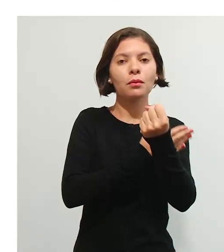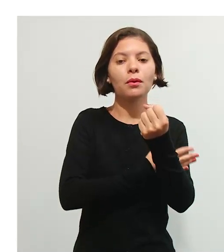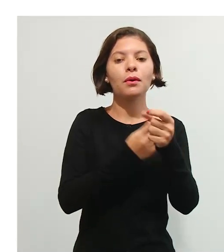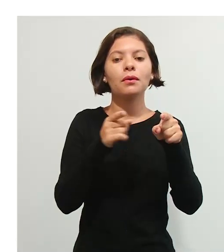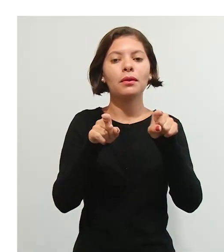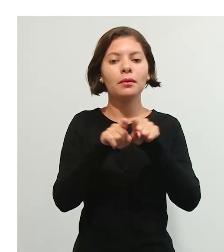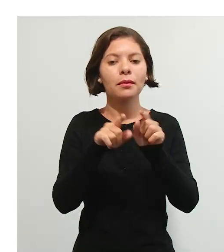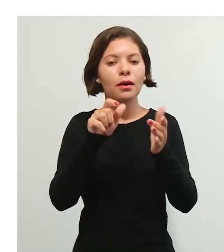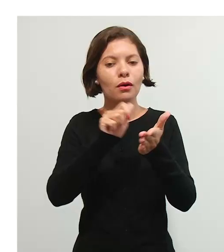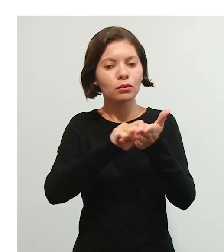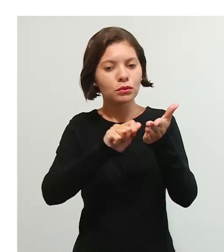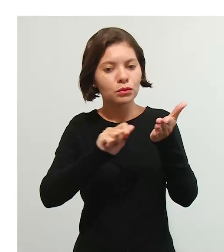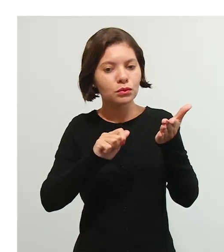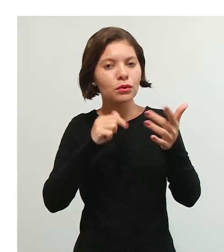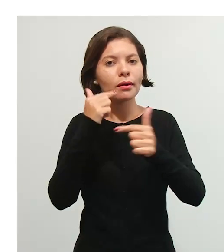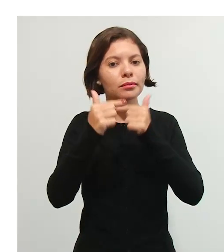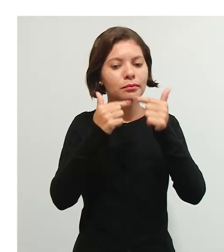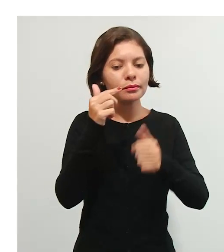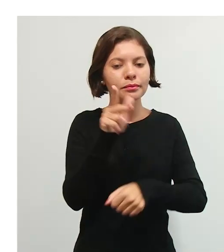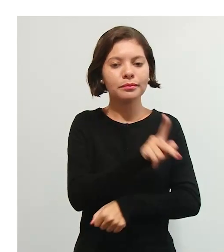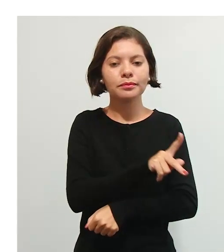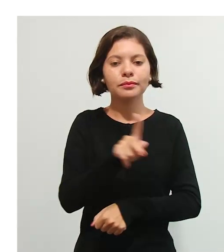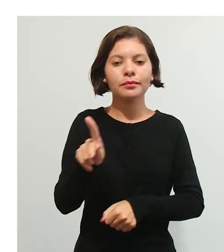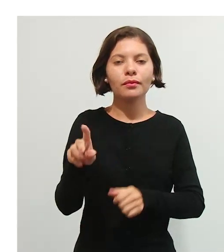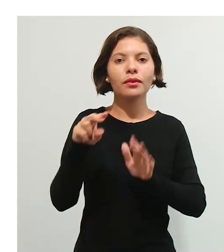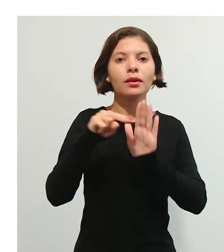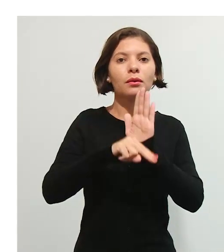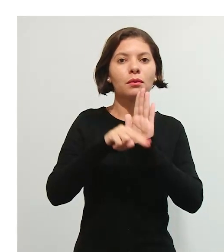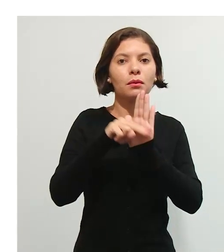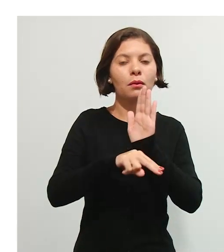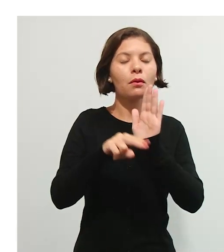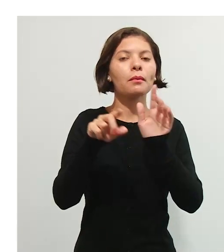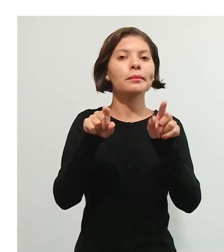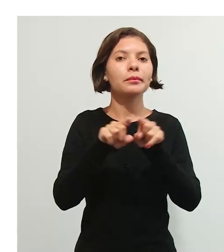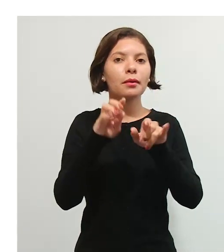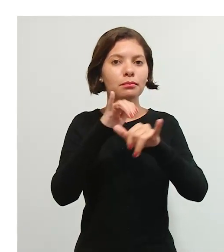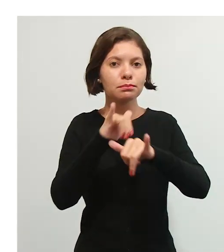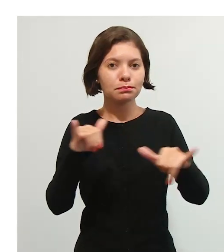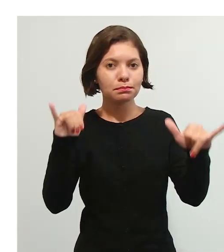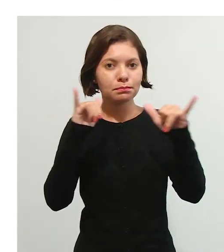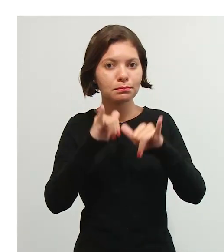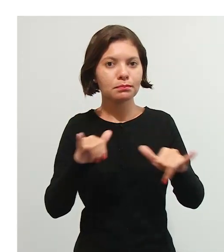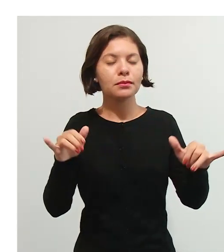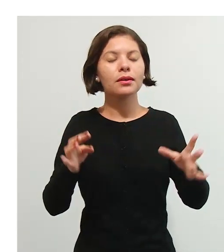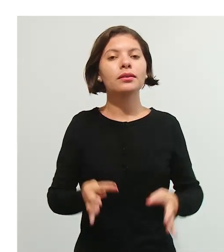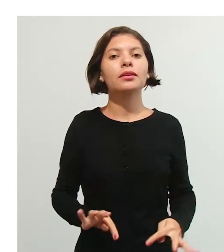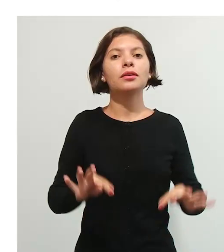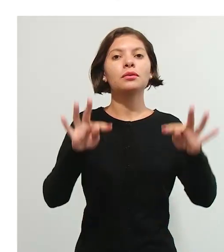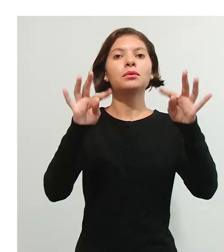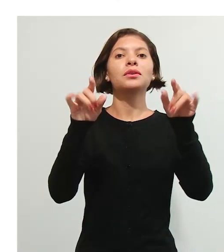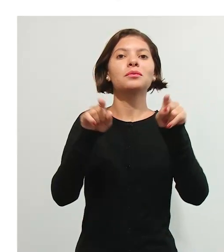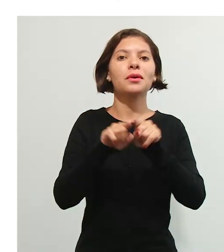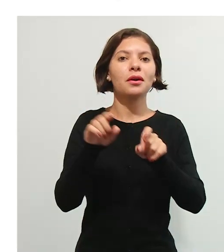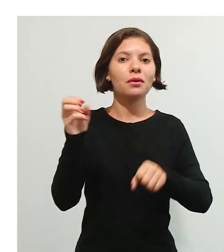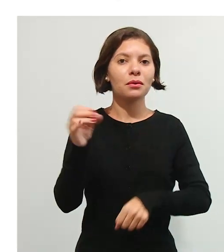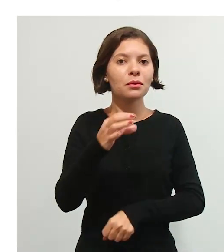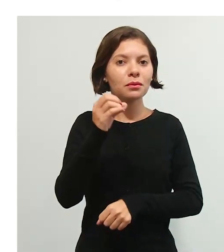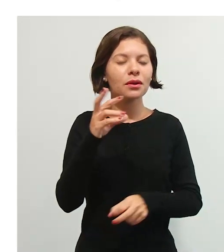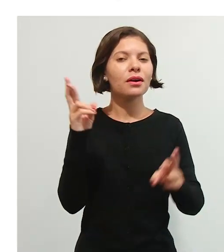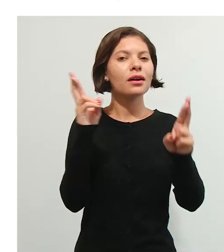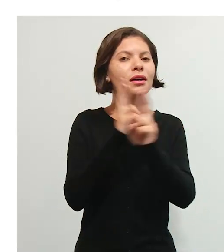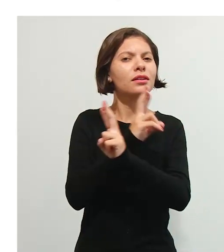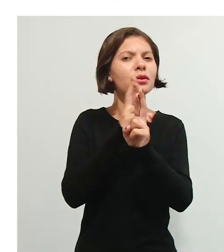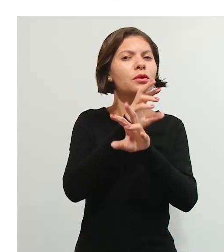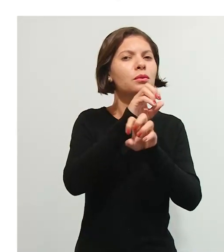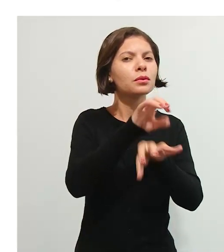e registro do trabalho docente normatização e publicação tecnologia e inovação e a